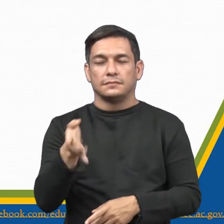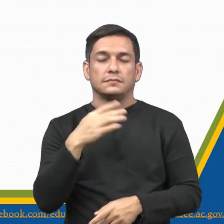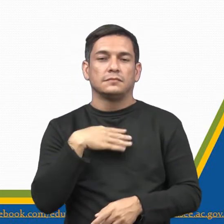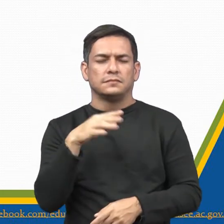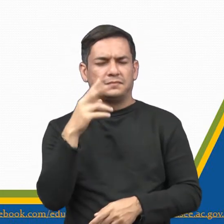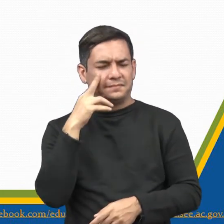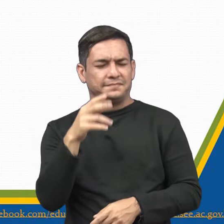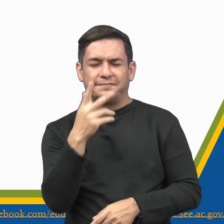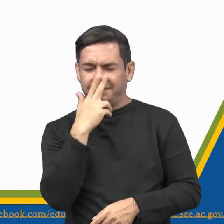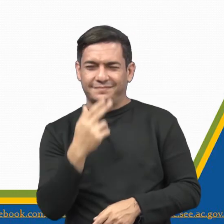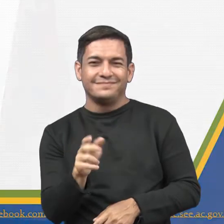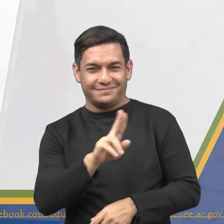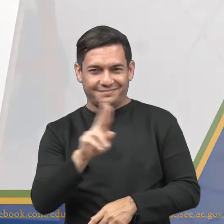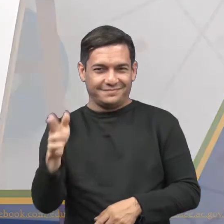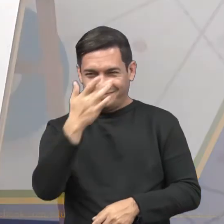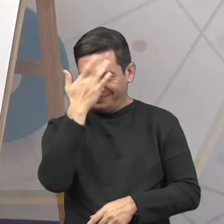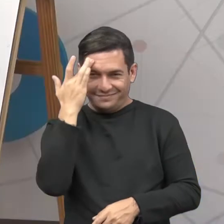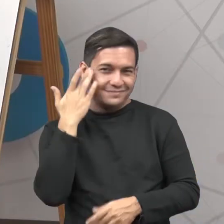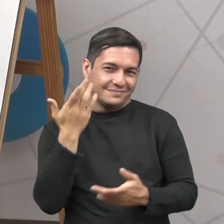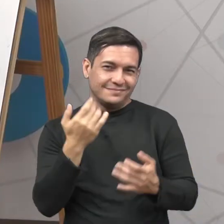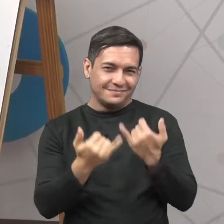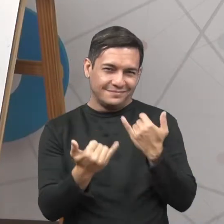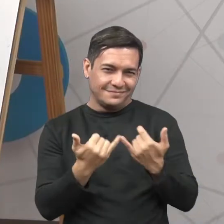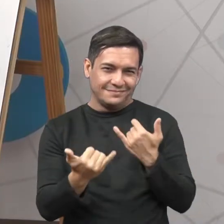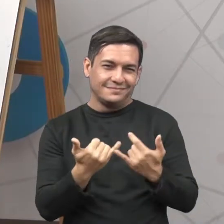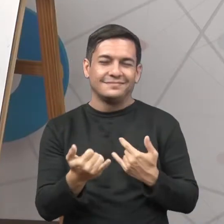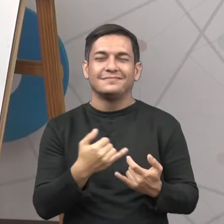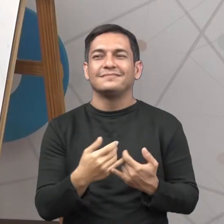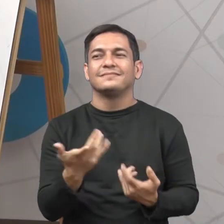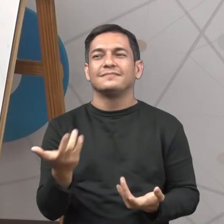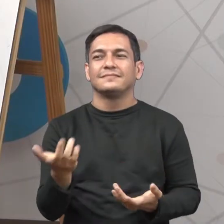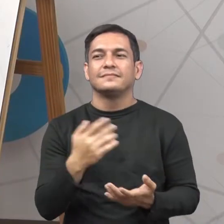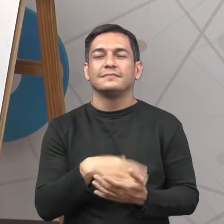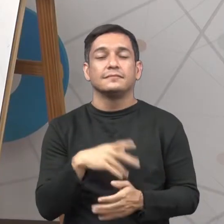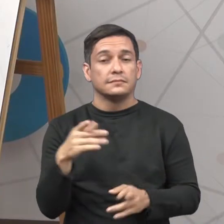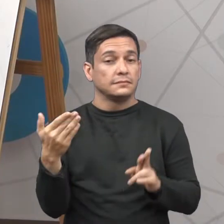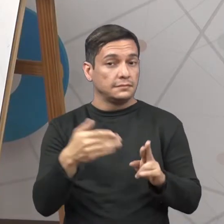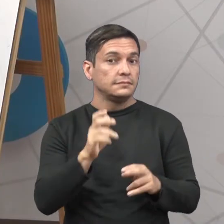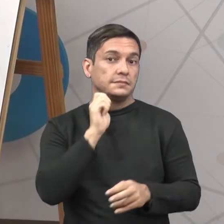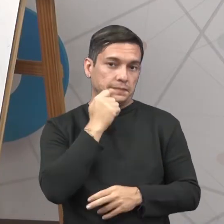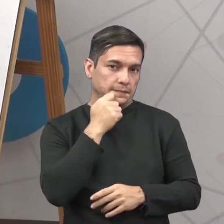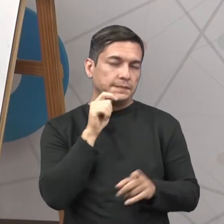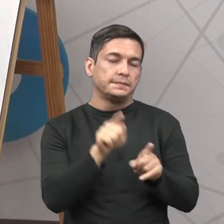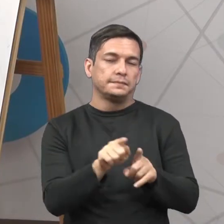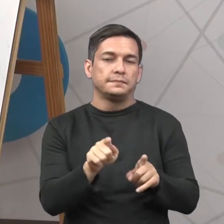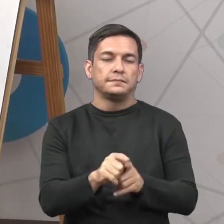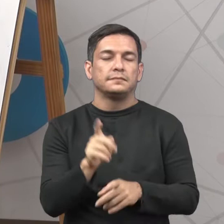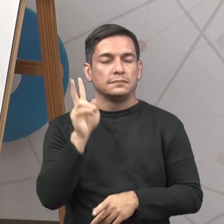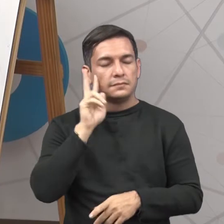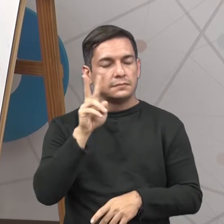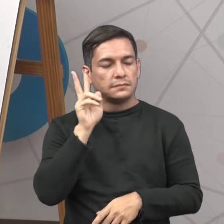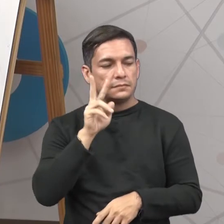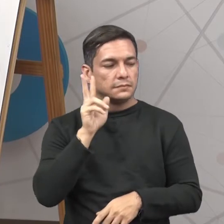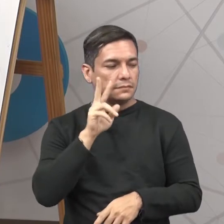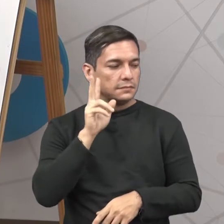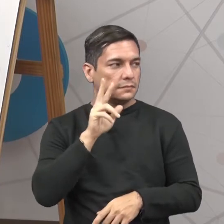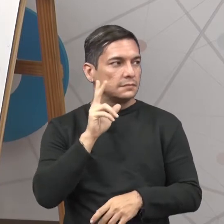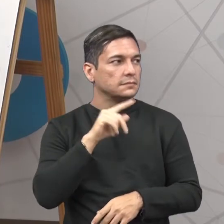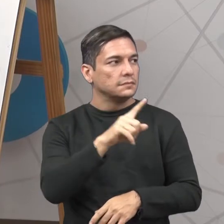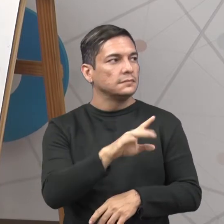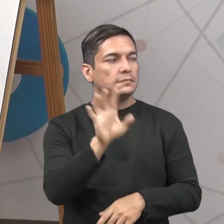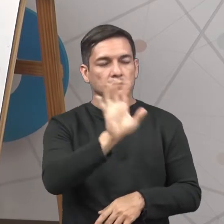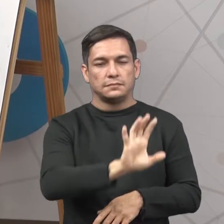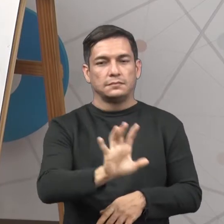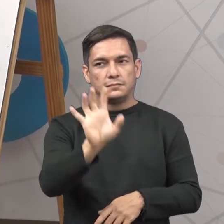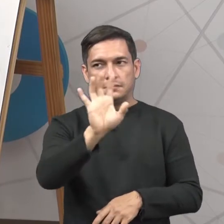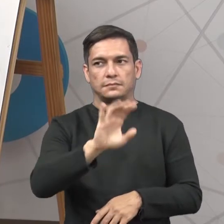gente pensa até que é uma pessoa, né? É o termo se referindo ao pão também. Lembrando, ó, é essa região aqui que ele está